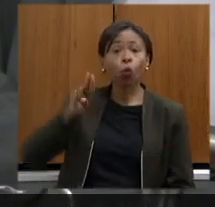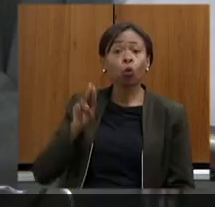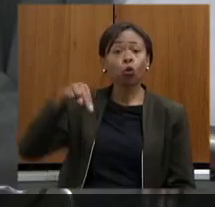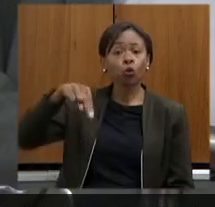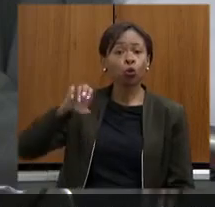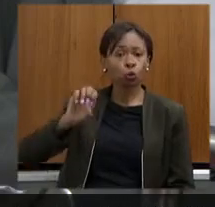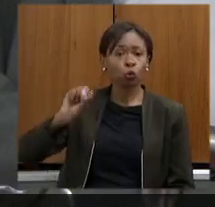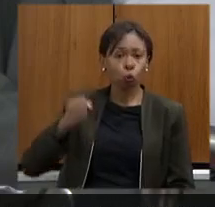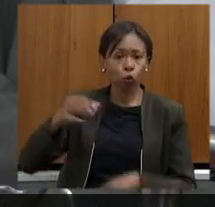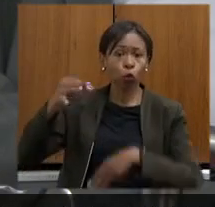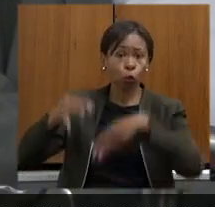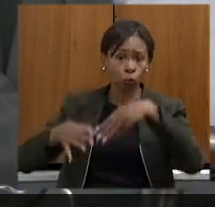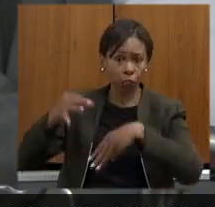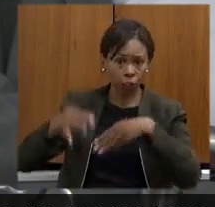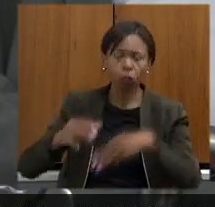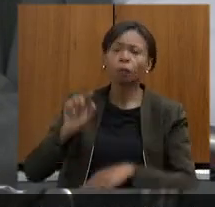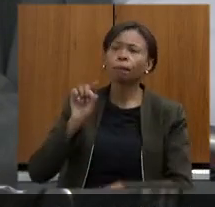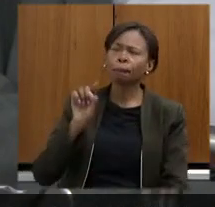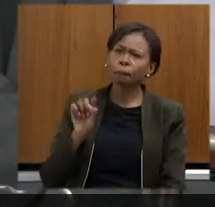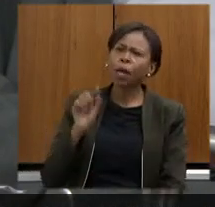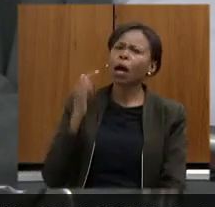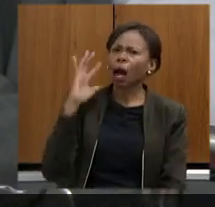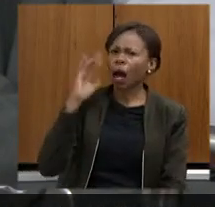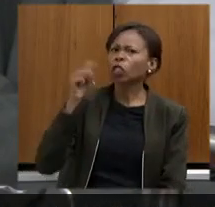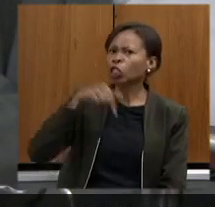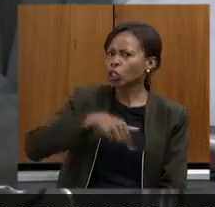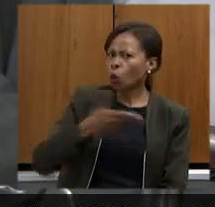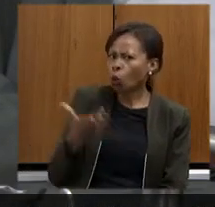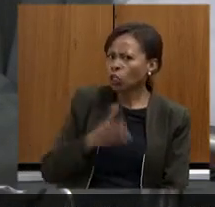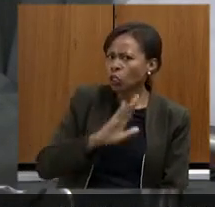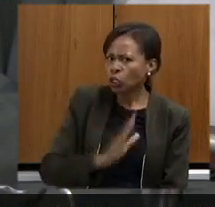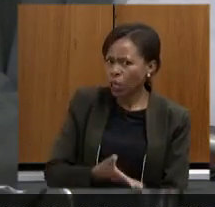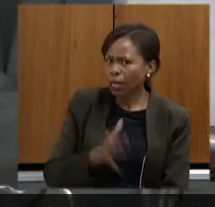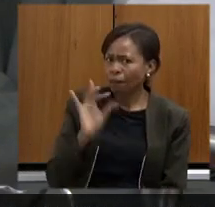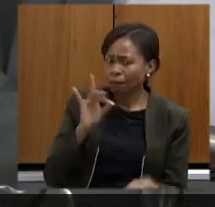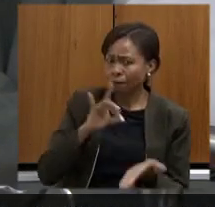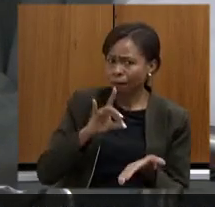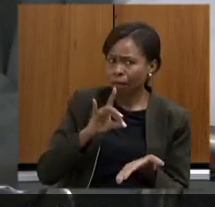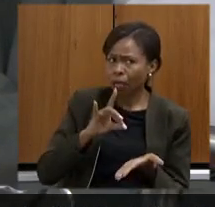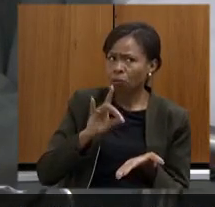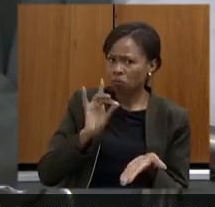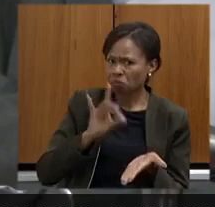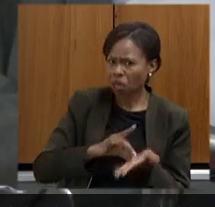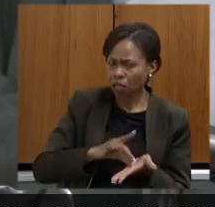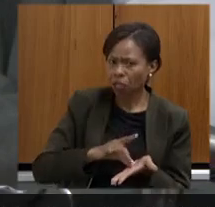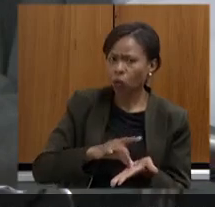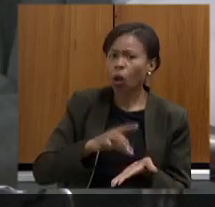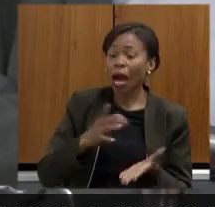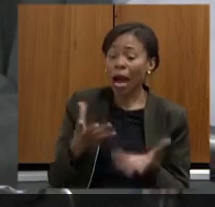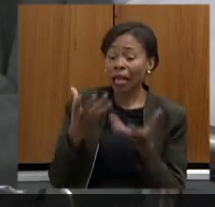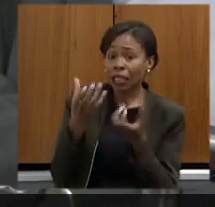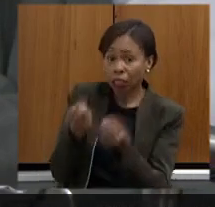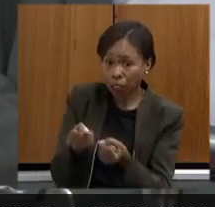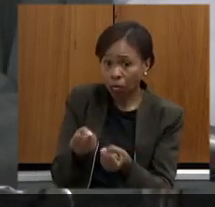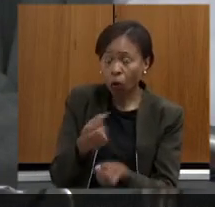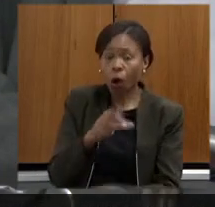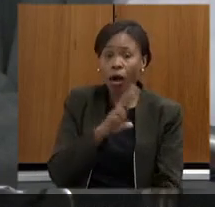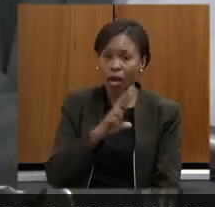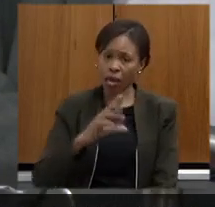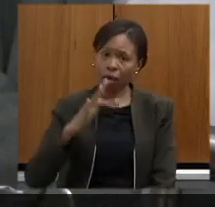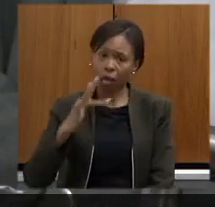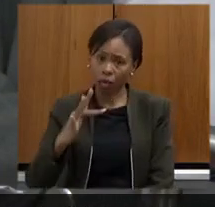entendo que já estava lento adesão ao regime de recuperação fiscal entendo que a lei